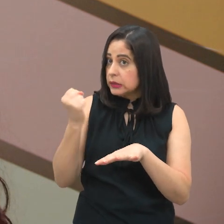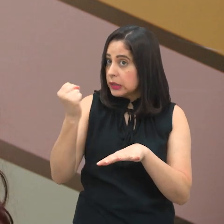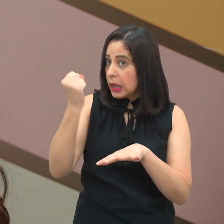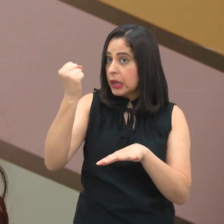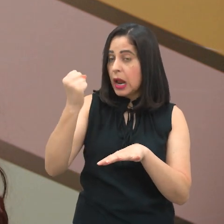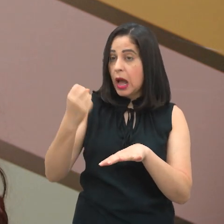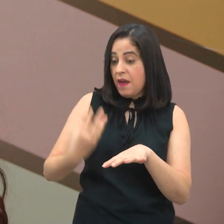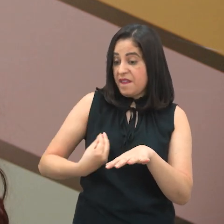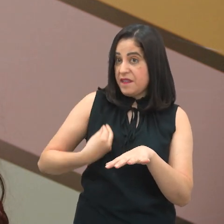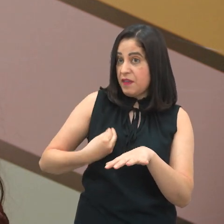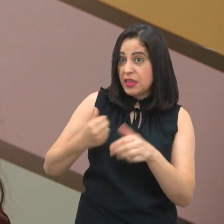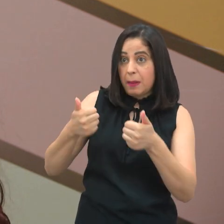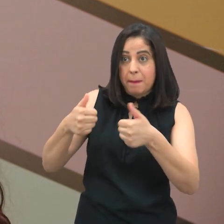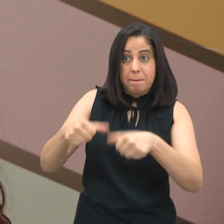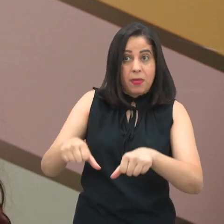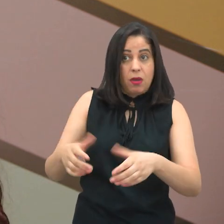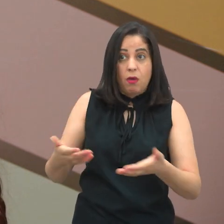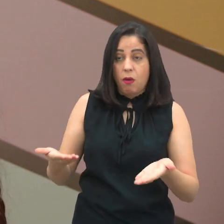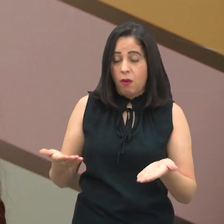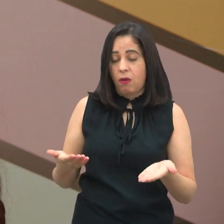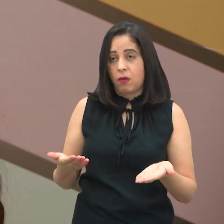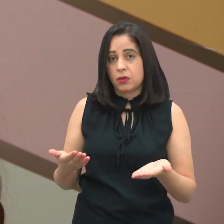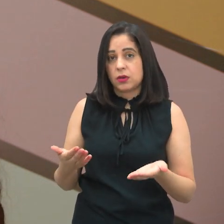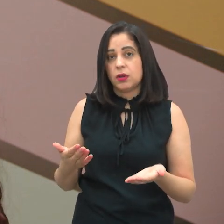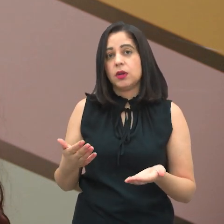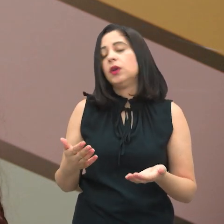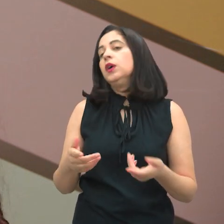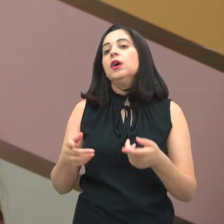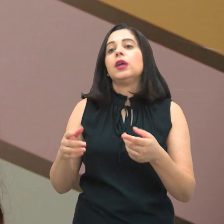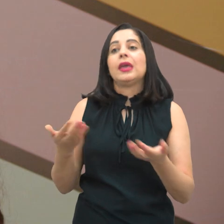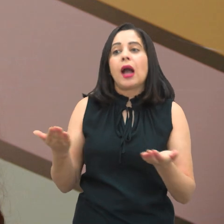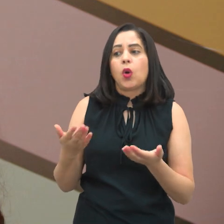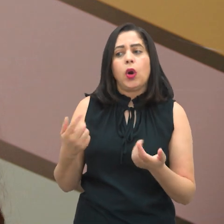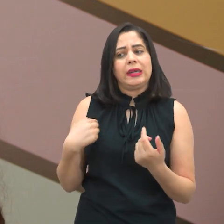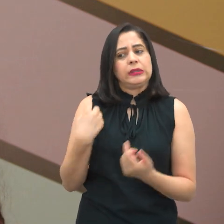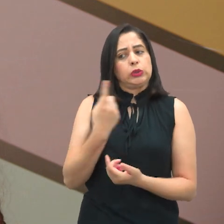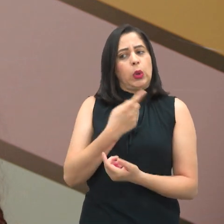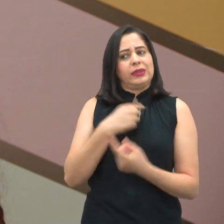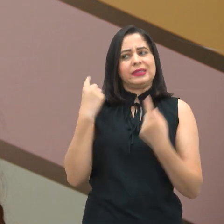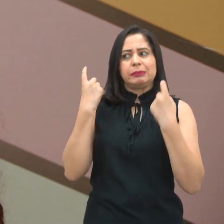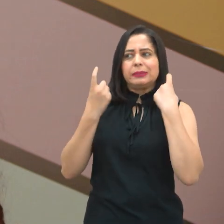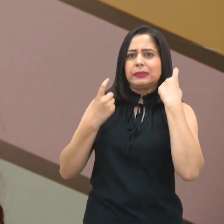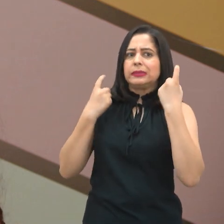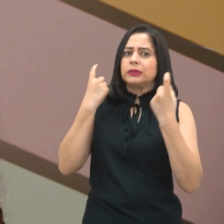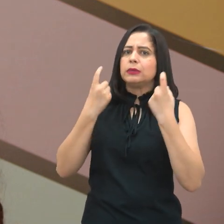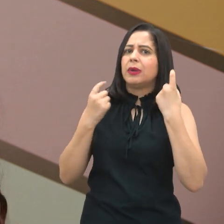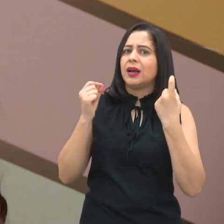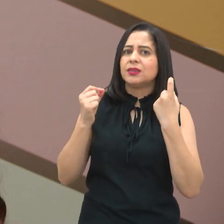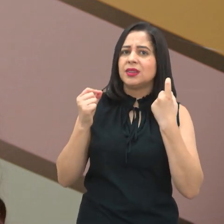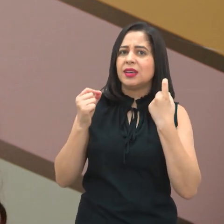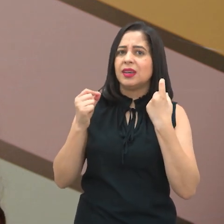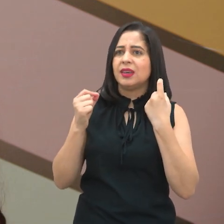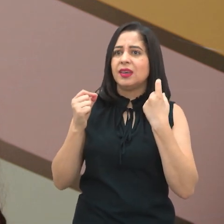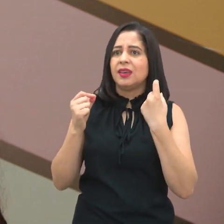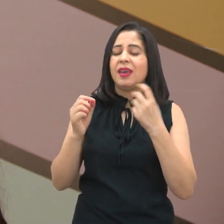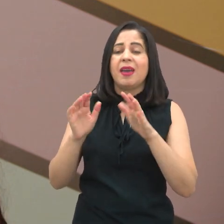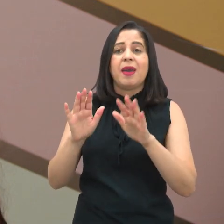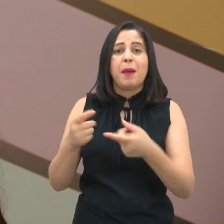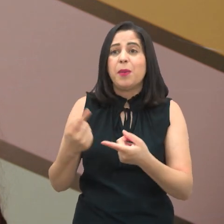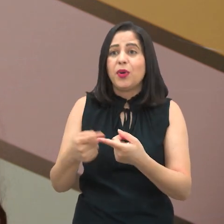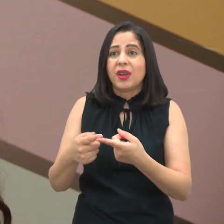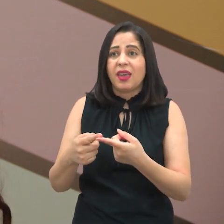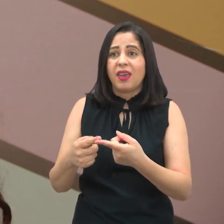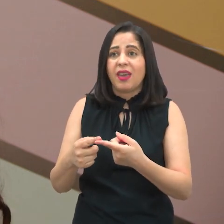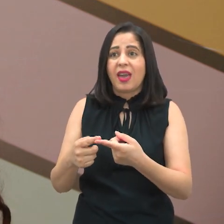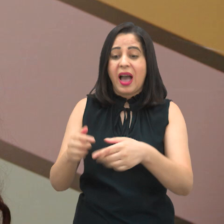piora da sua qualidade de vida por ter uma doença crônica. E uma coisa que nos preocupa Sim. é que, assim, é uma doença que tem imunização,